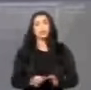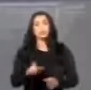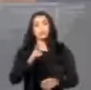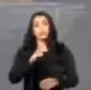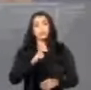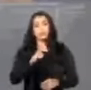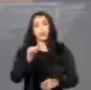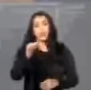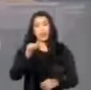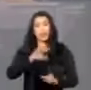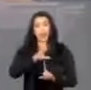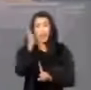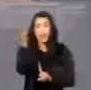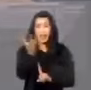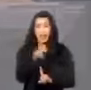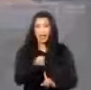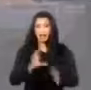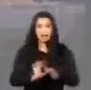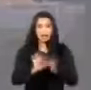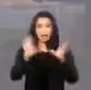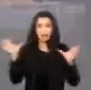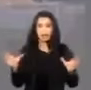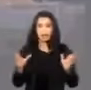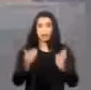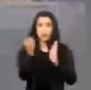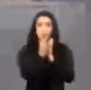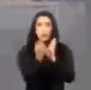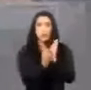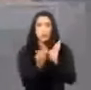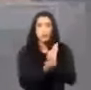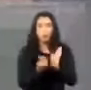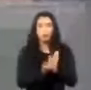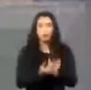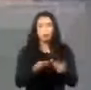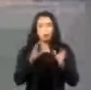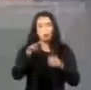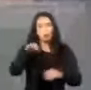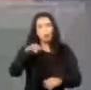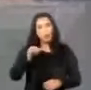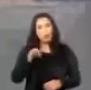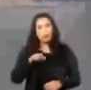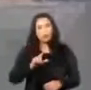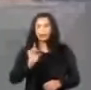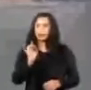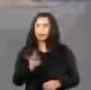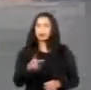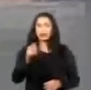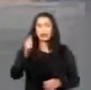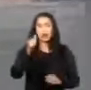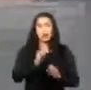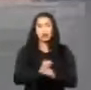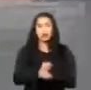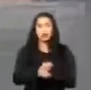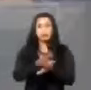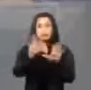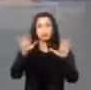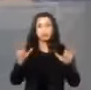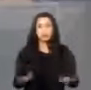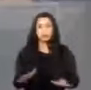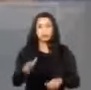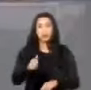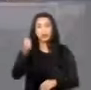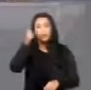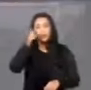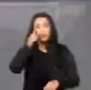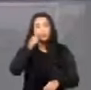arte será produzida com total liberdade sem critérios comerciais morais mas puramente artísticos a idéia de que existe uma arte nobre eo